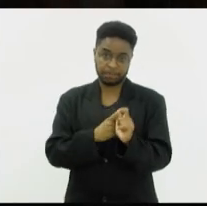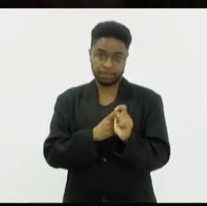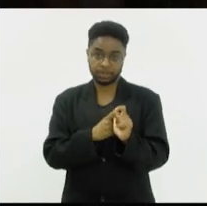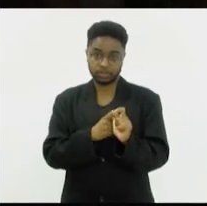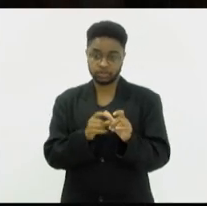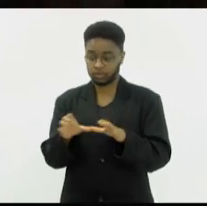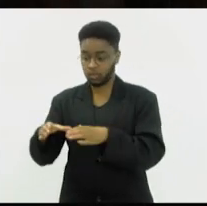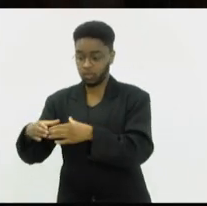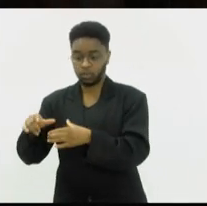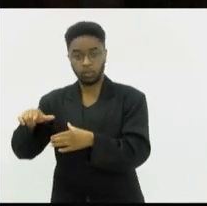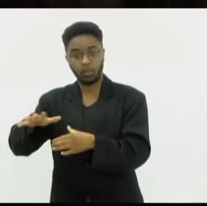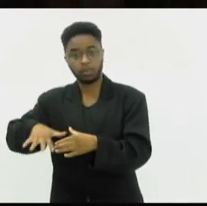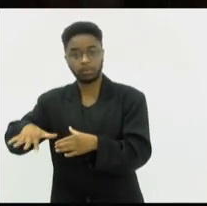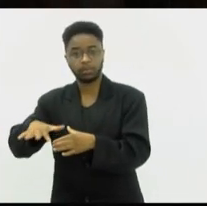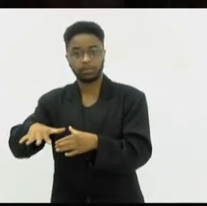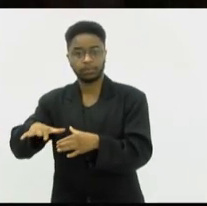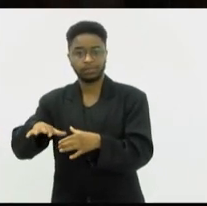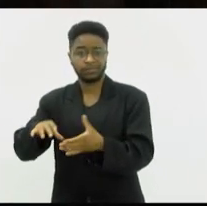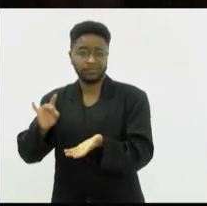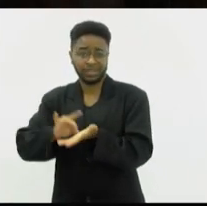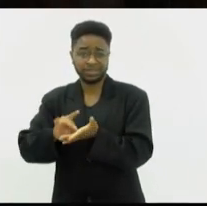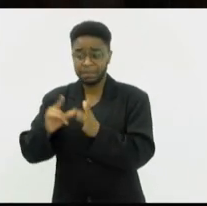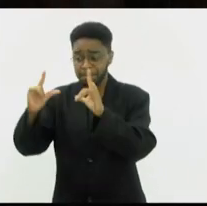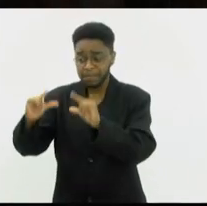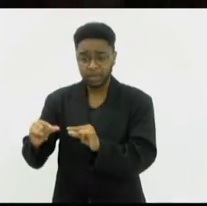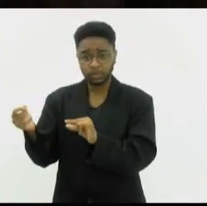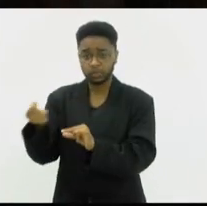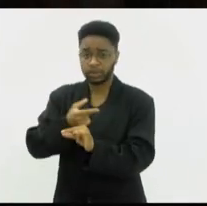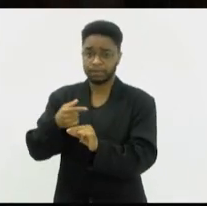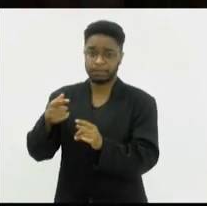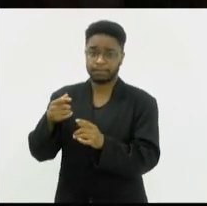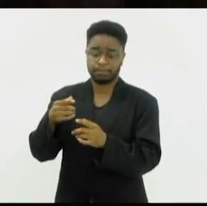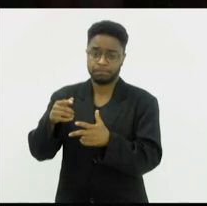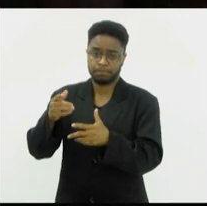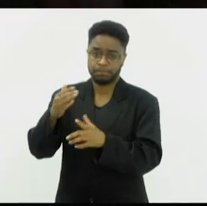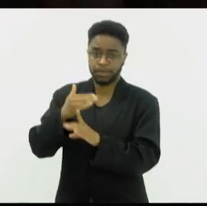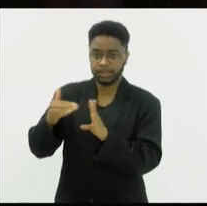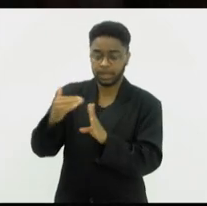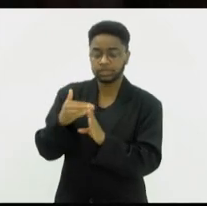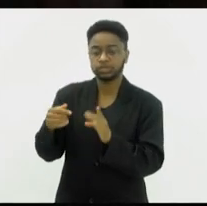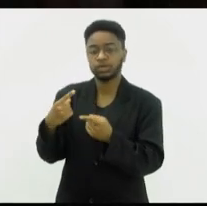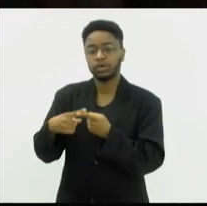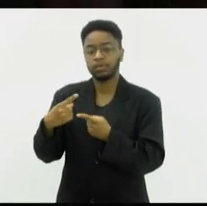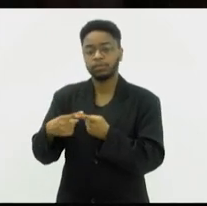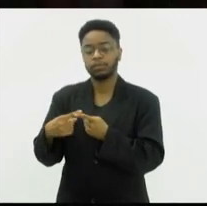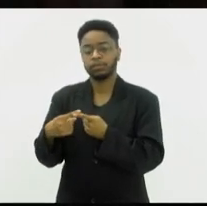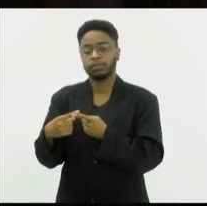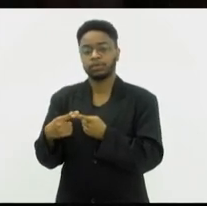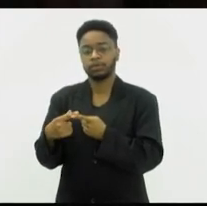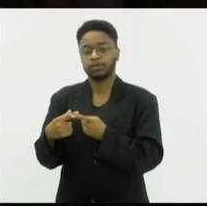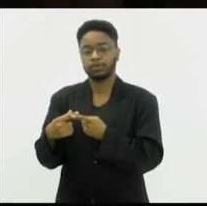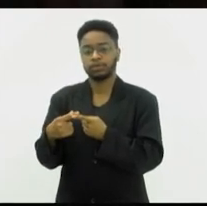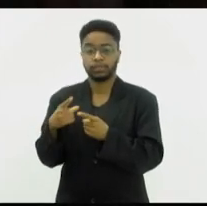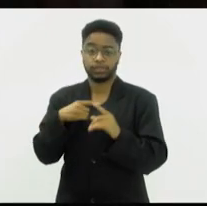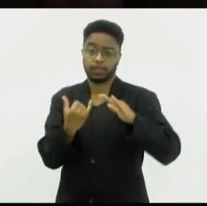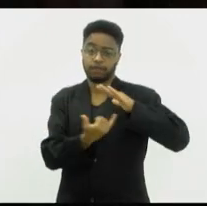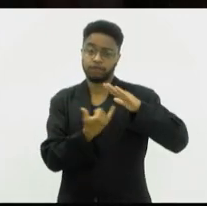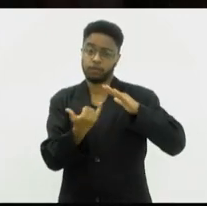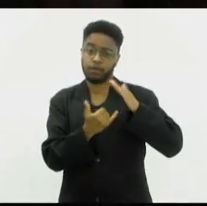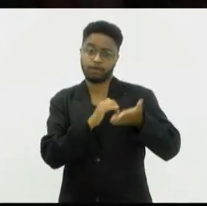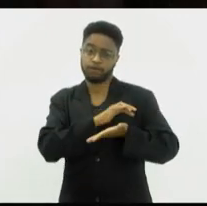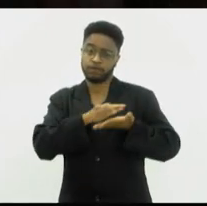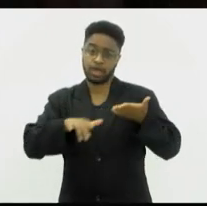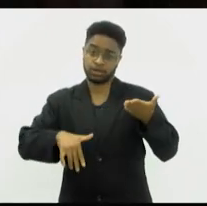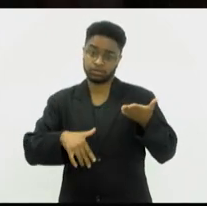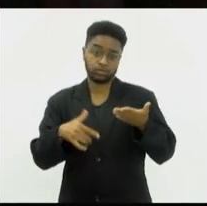Nem é a outra metade, porque na realidade é menos da outra metade, haja vista o número de informais que